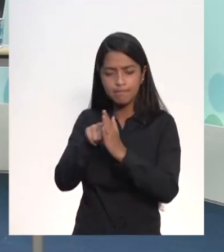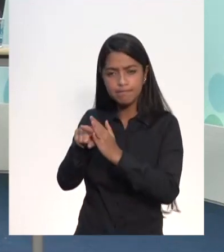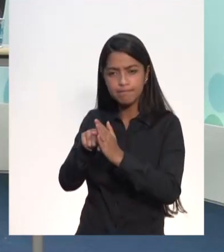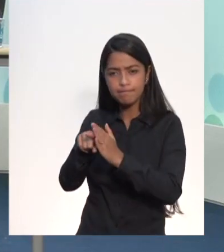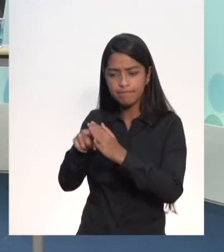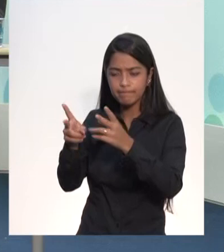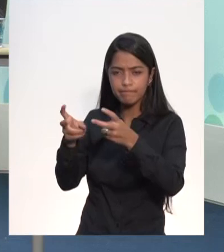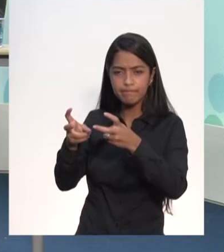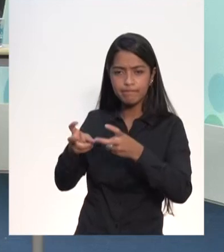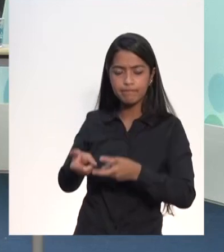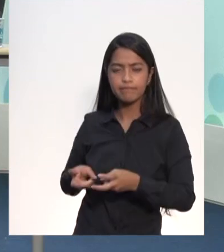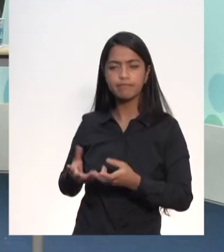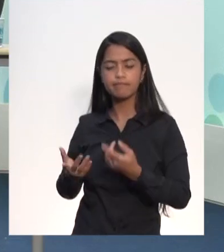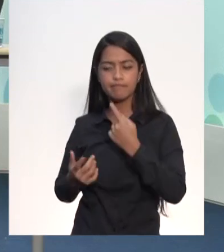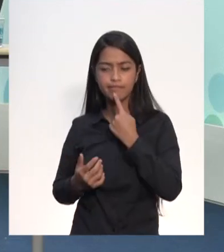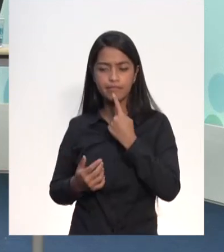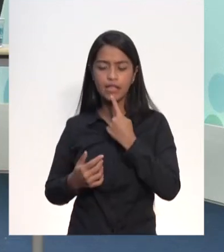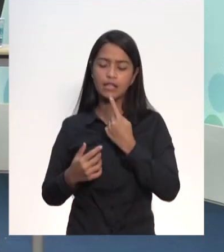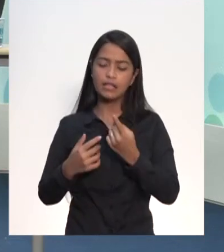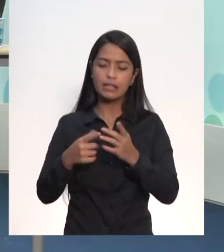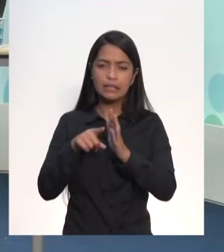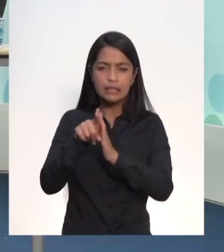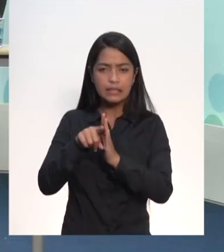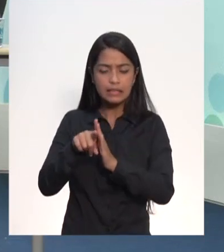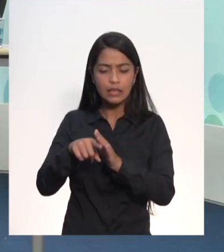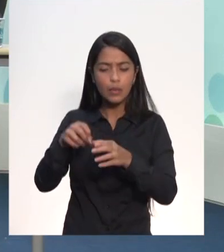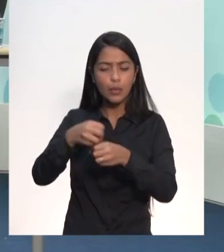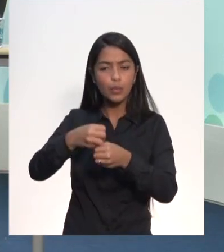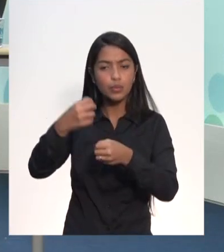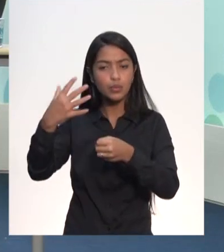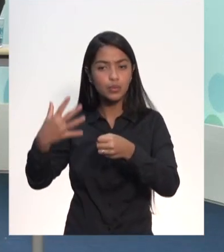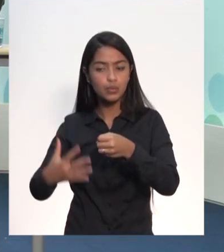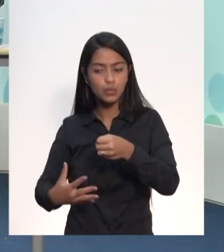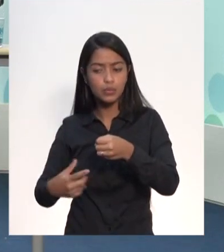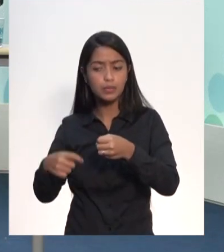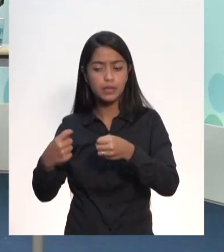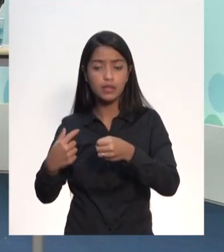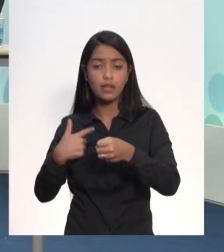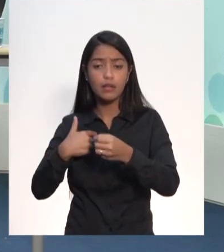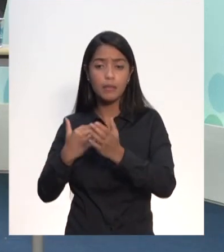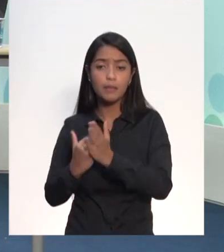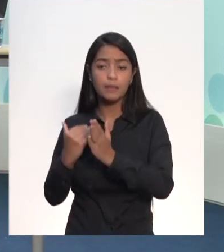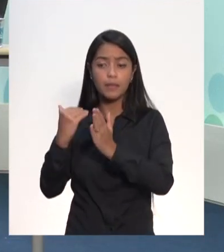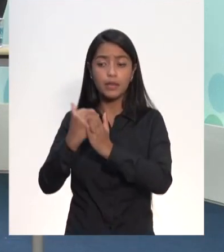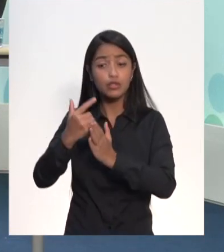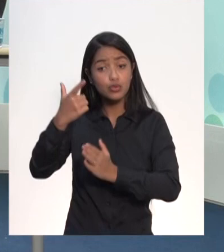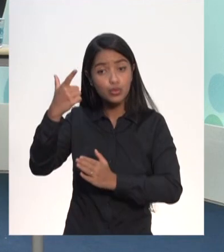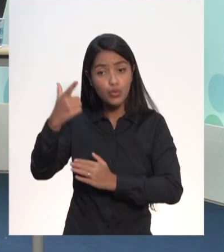diagnosticar se aquele conteúdo ele vai precisar ser retomado,